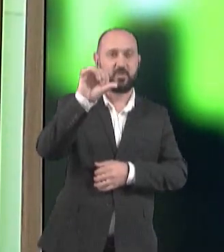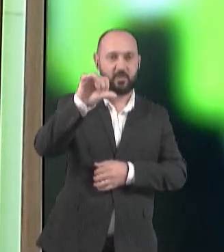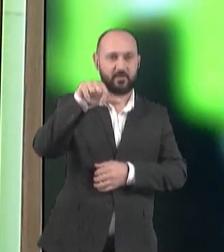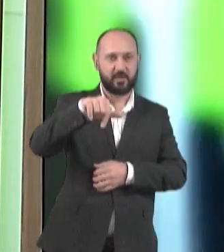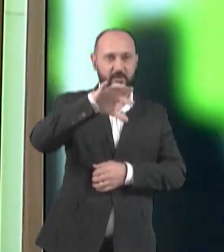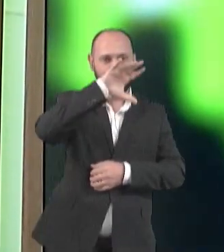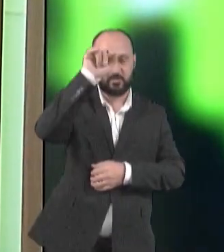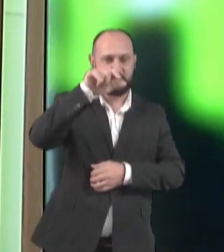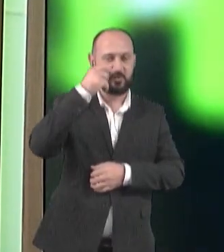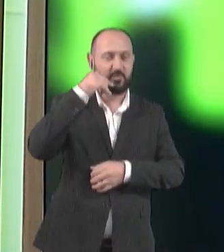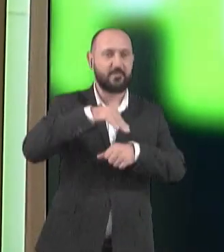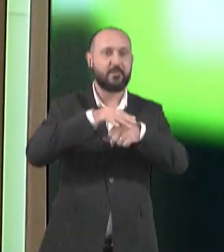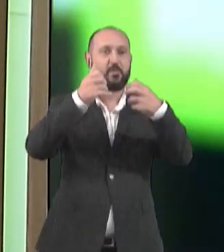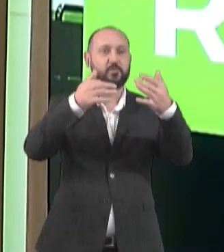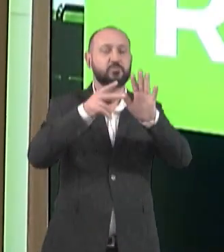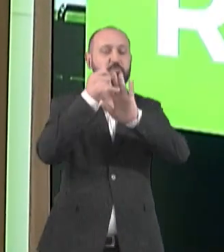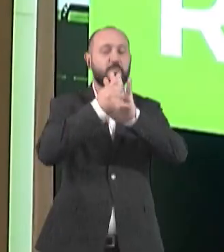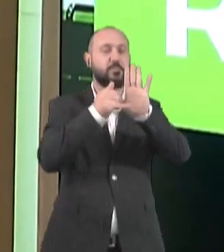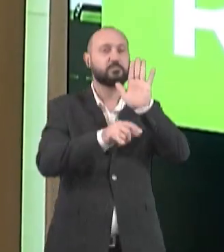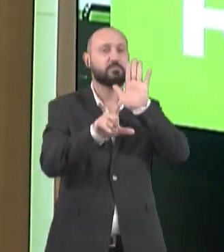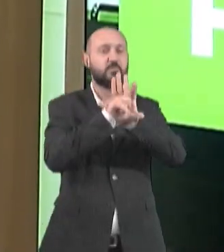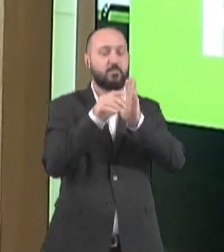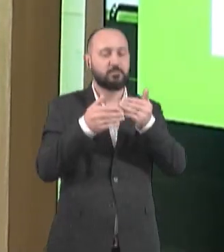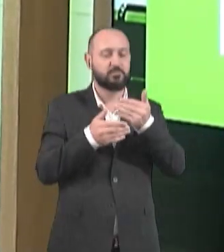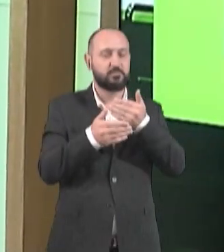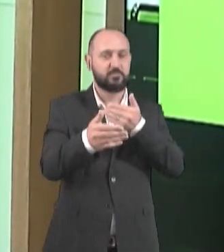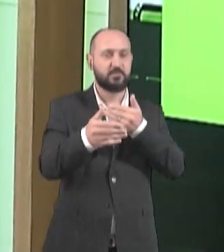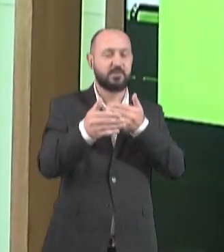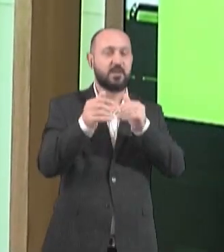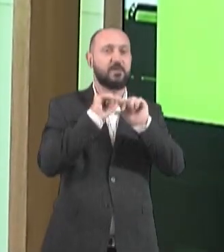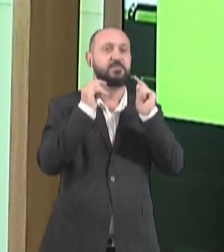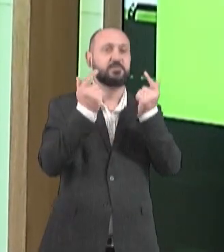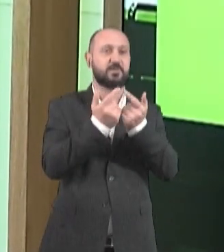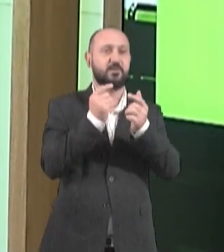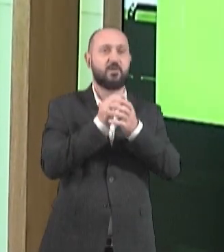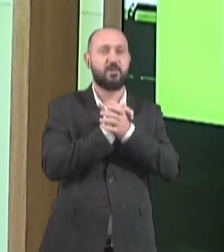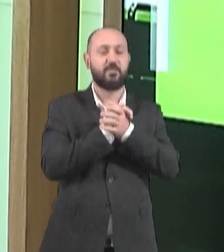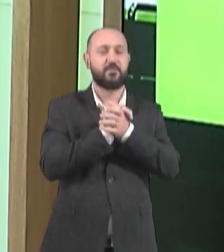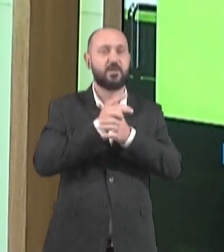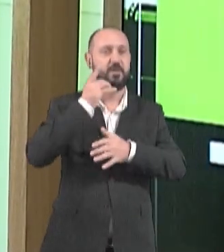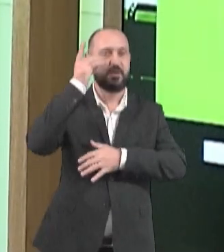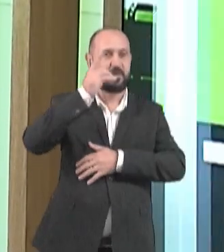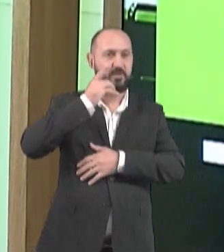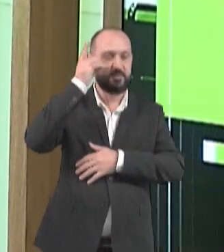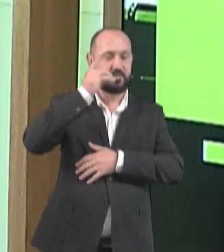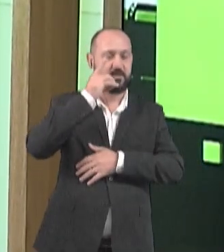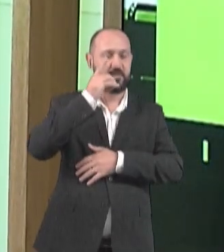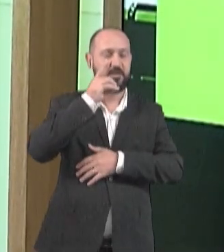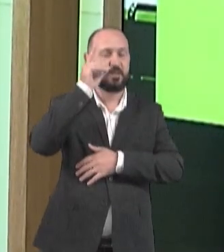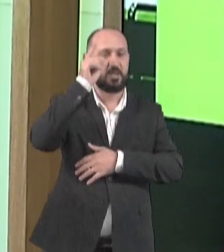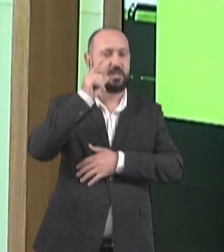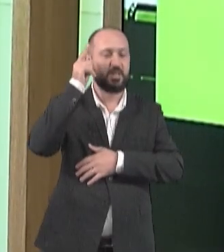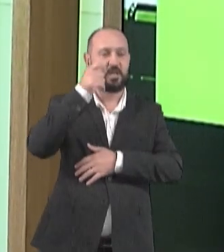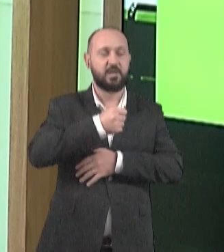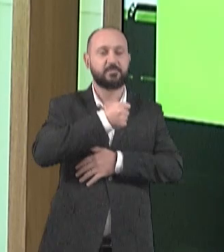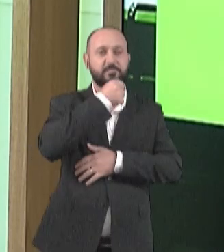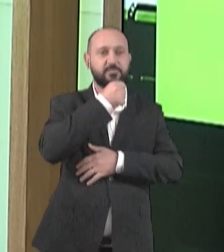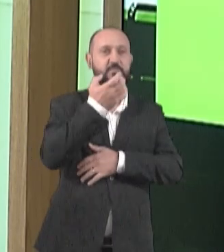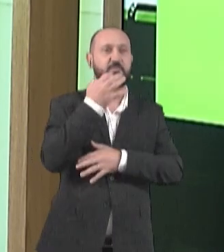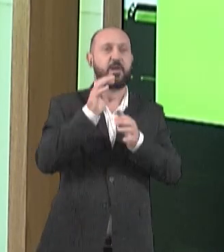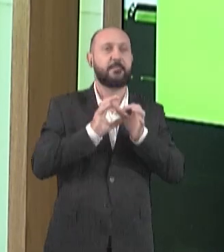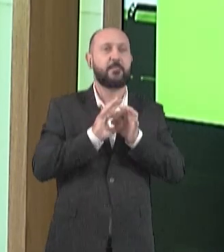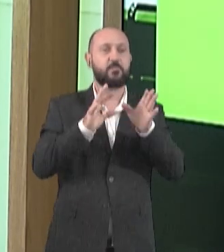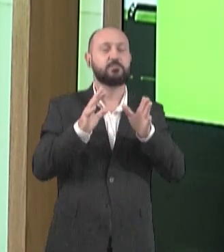11h59, em Mato Grosso do Sul, a gente fala agora de um projeto de lei que começa a tramitar na Assembleia Legislativa. A autora é a deputada Lia Nogueira, que